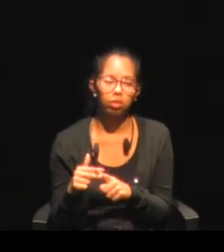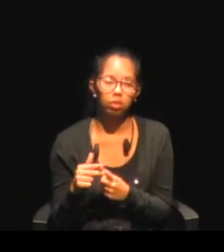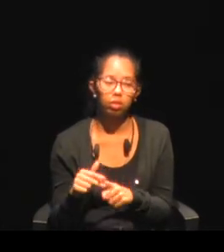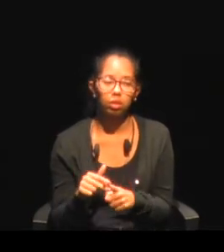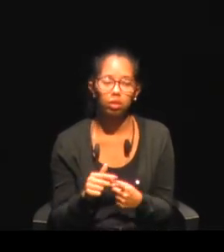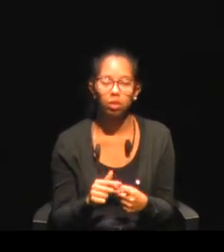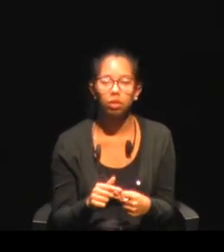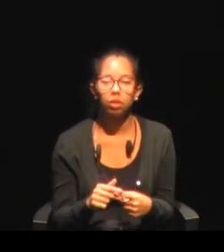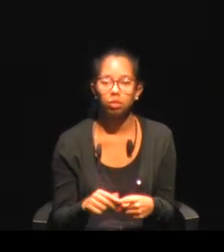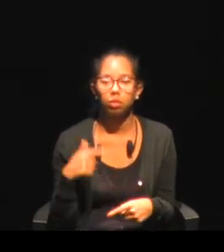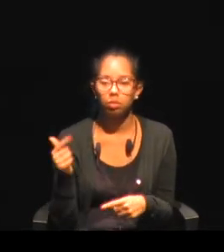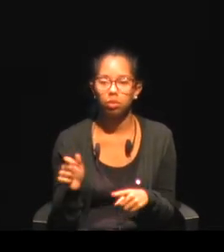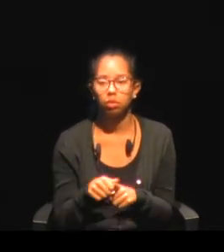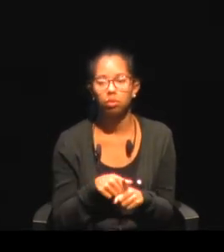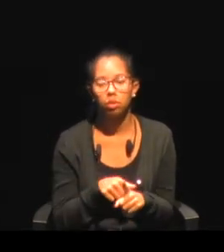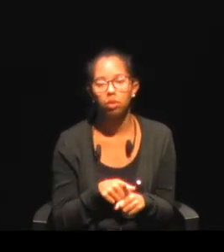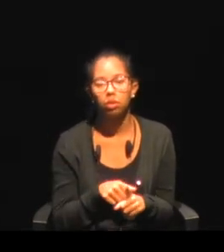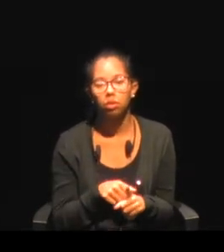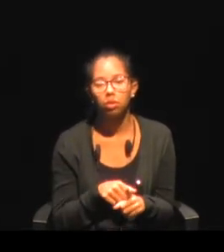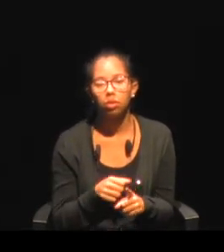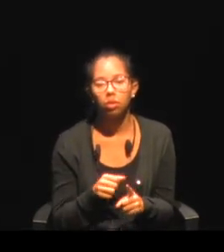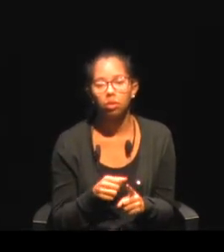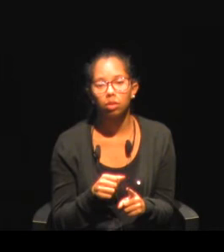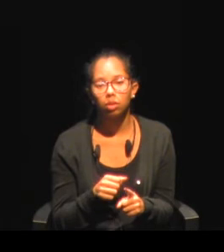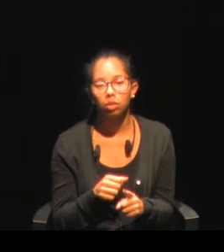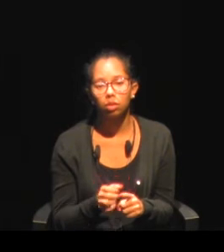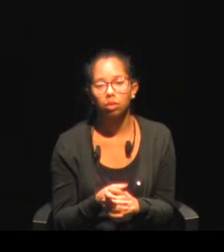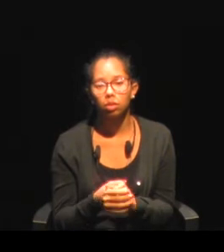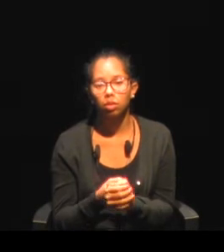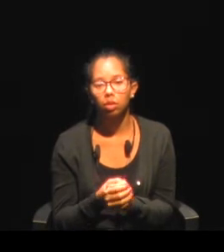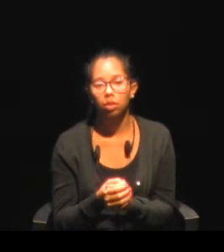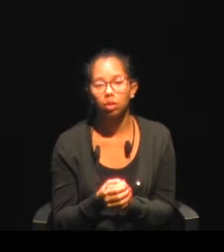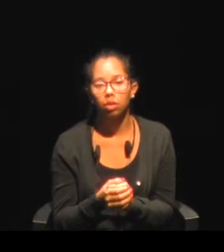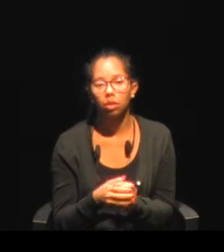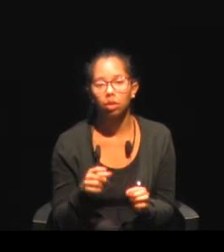contratuais, até está sendo retomada, eu espero que no próximo mês.